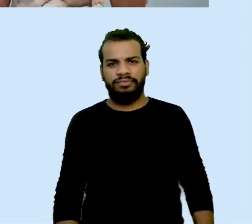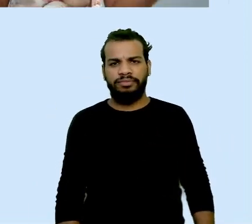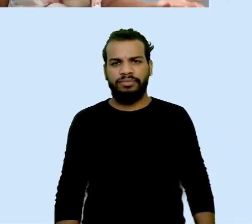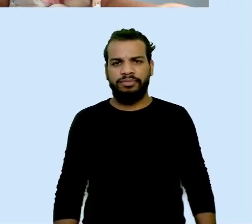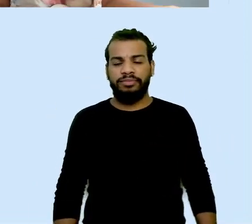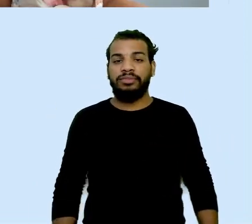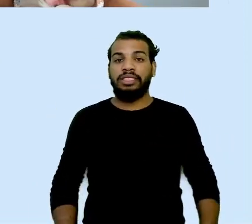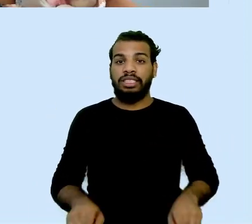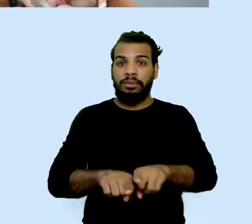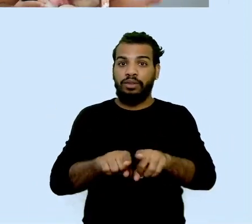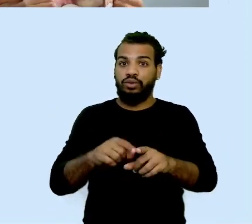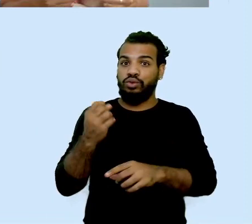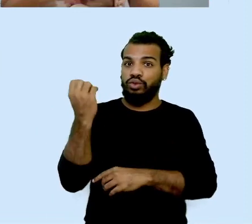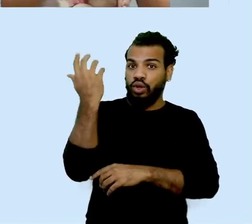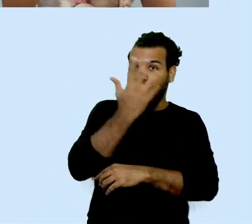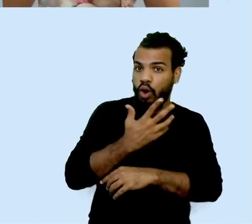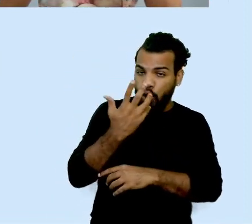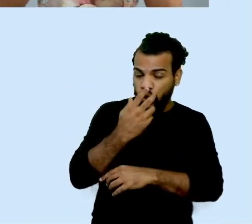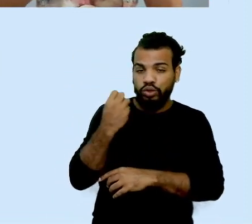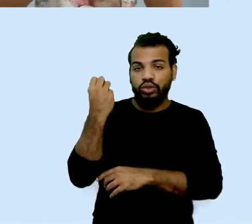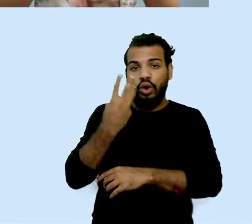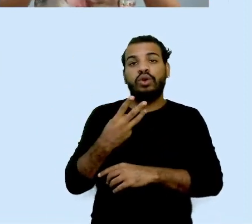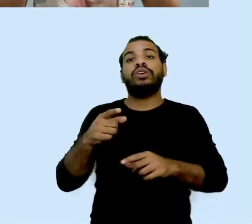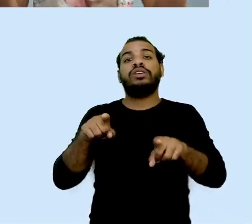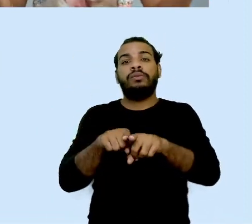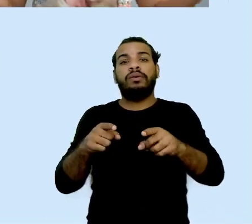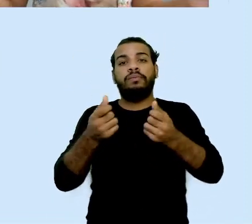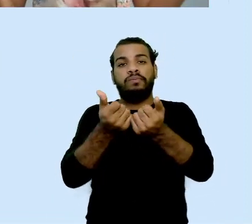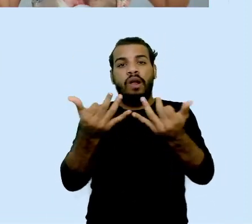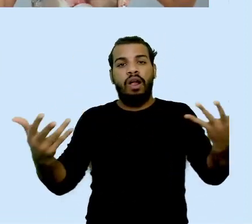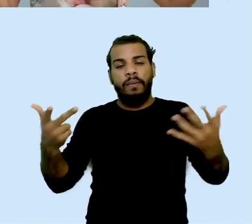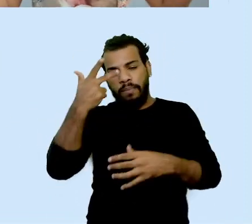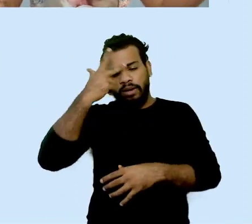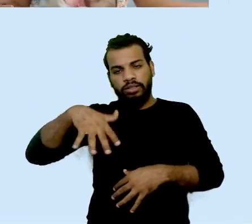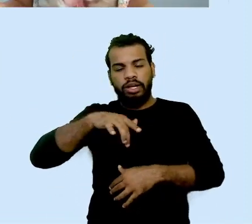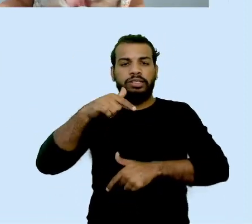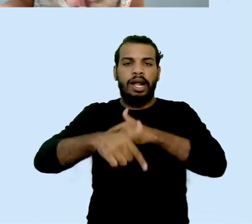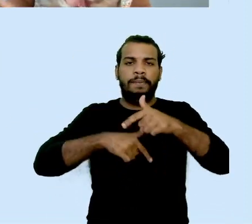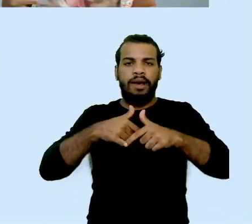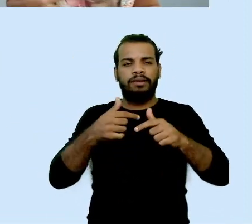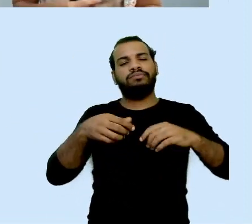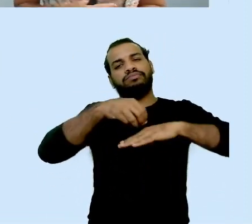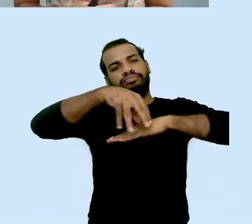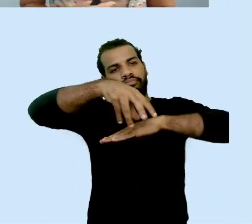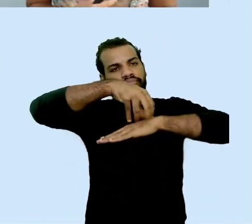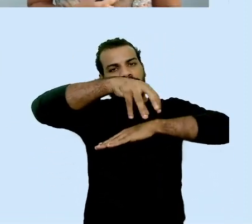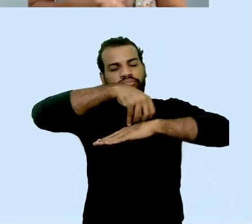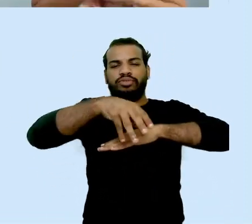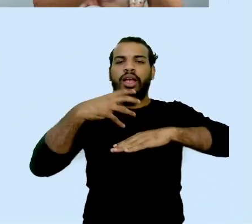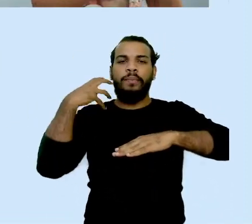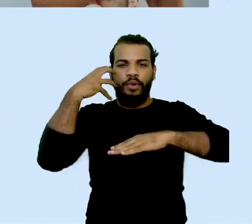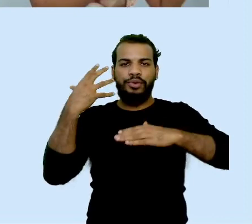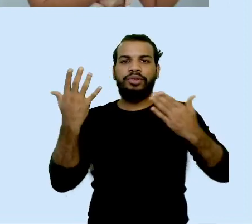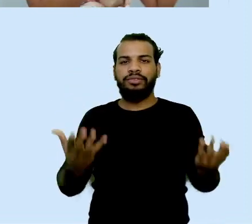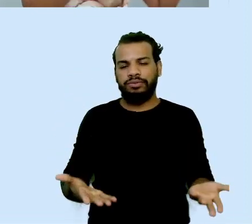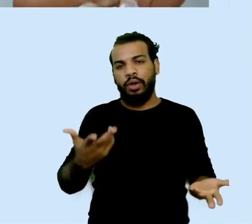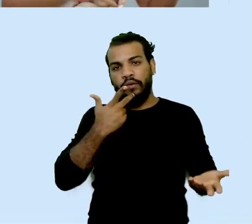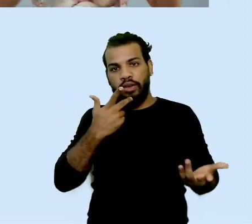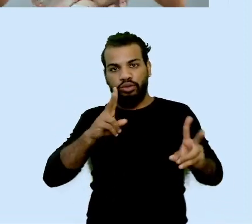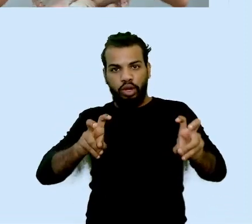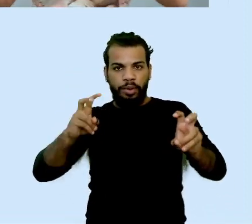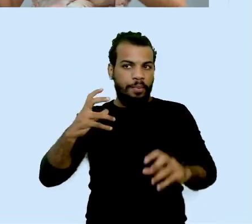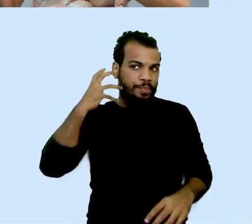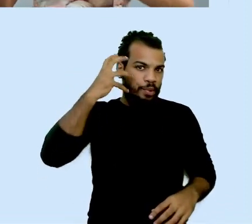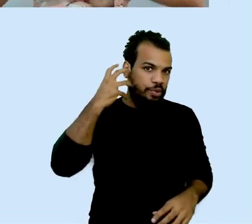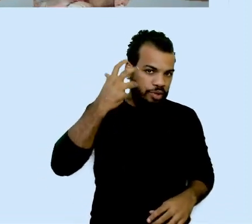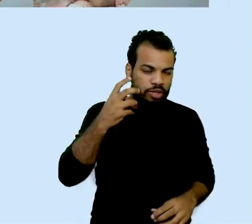com os shows, sem contar com toda essa cadeia de pessoas que estão trabalhando nessa veiculação da música. Então, quando a gente fala de música